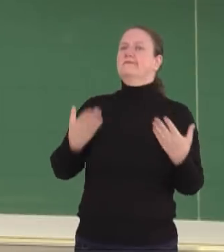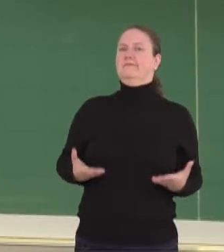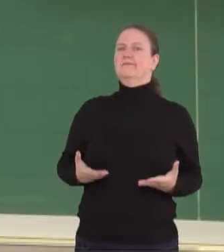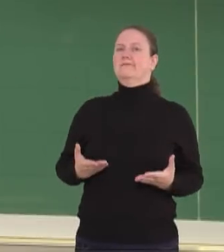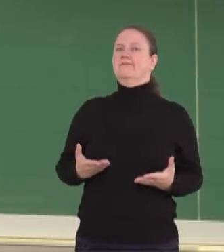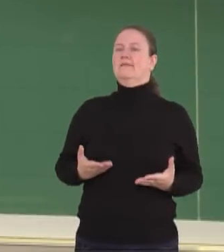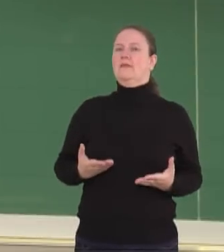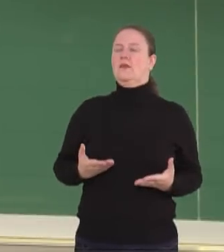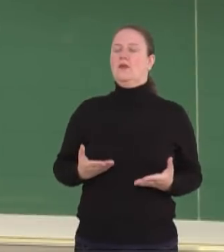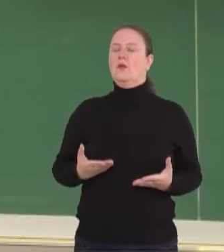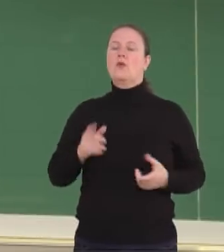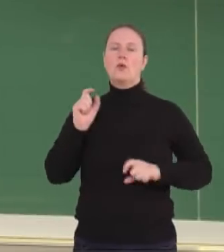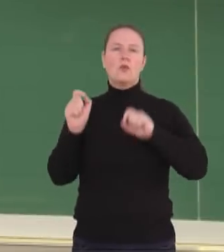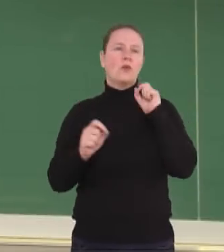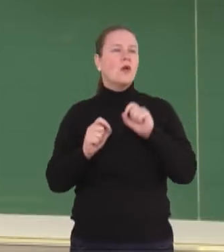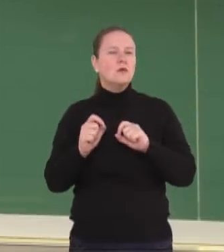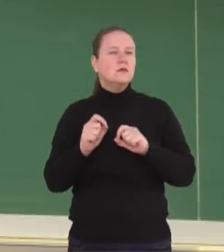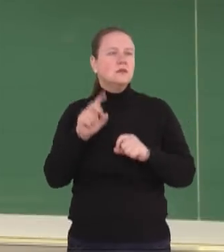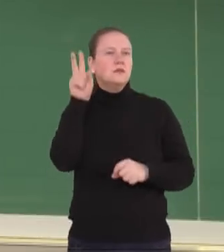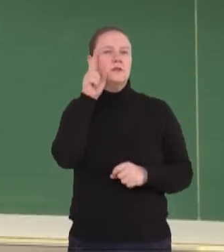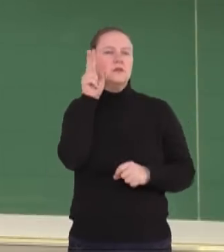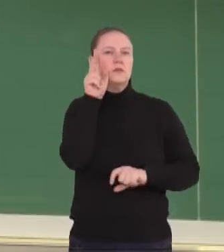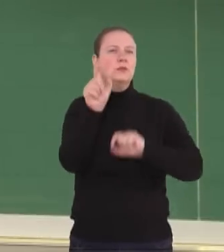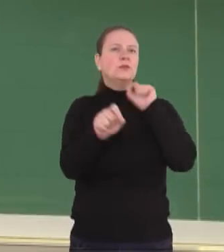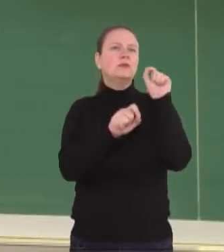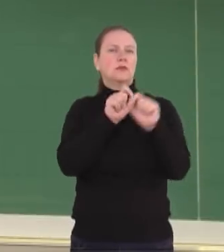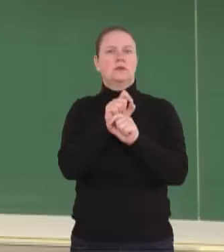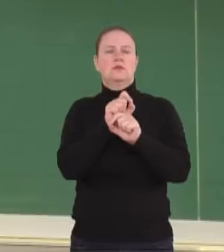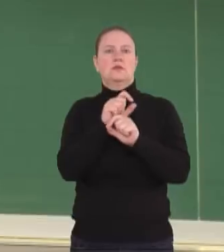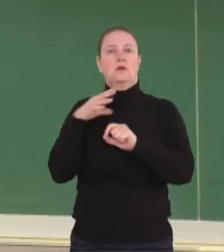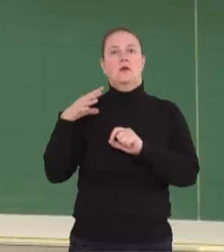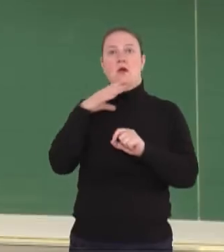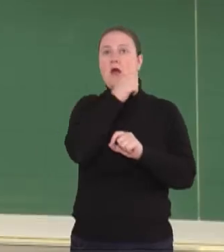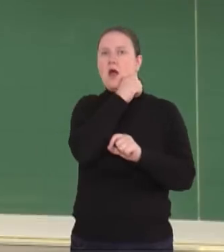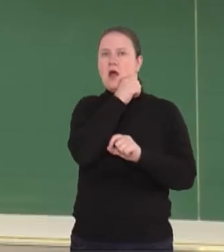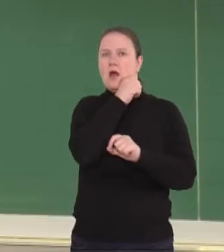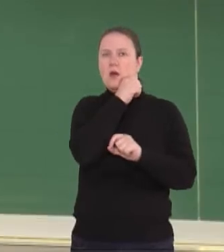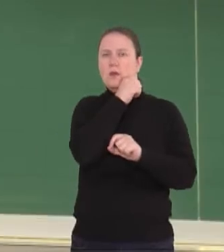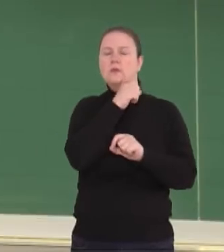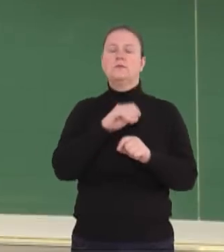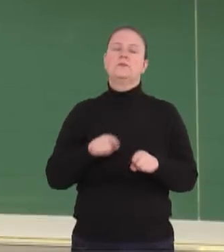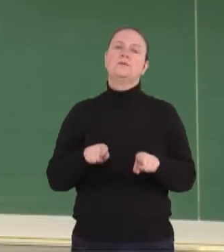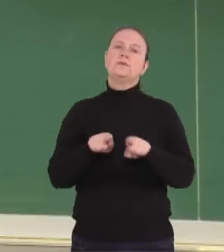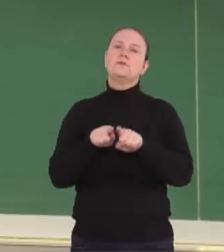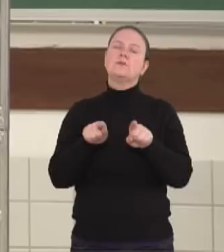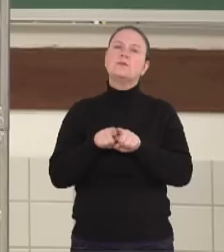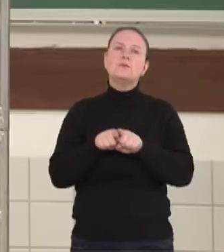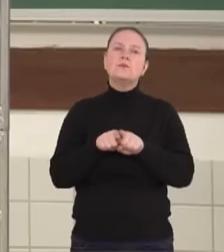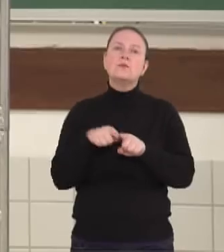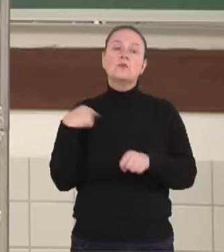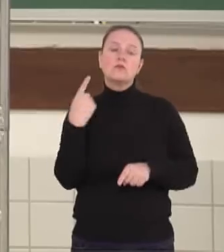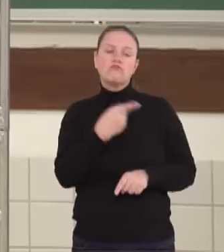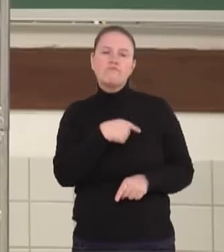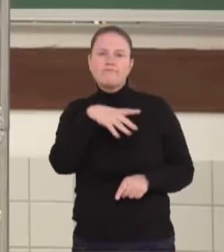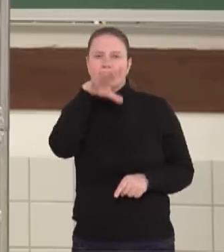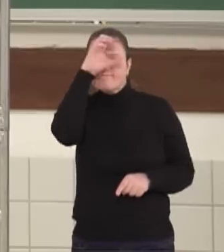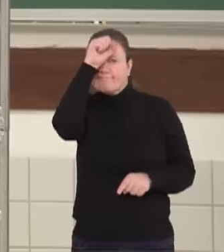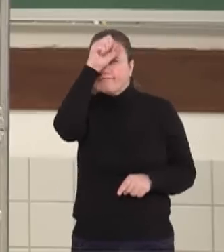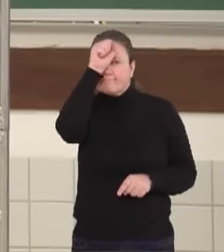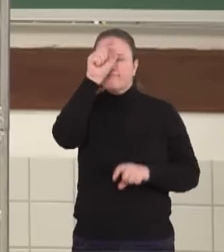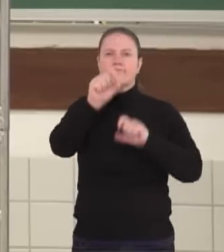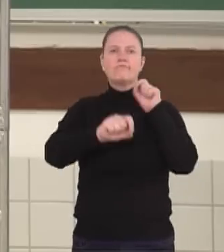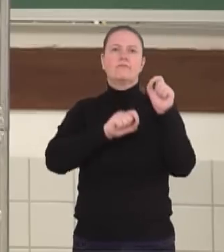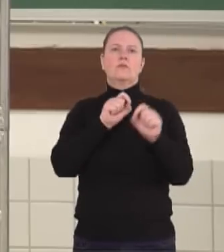gente fazer aqui um flashback rapidinho, né? Uma revisãozinha de quando a gente aprendeu